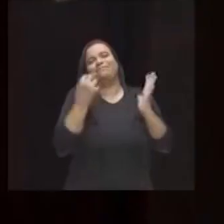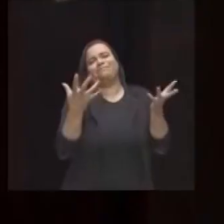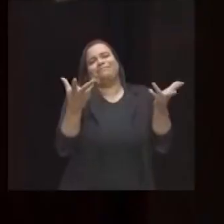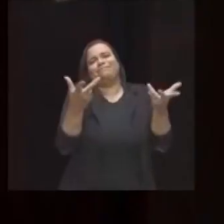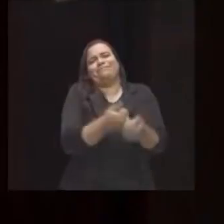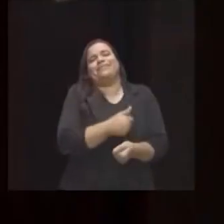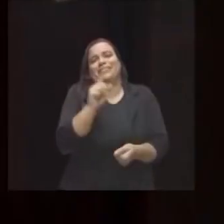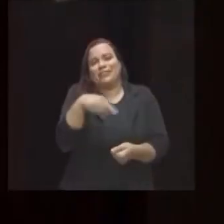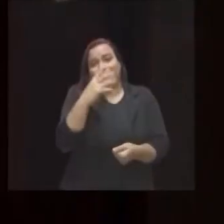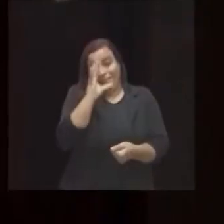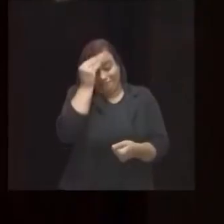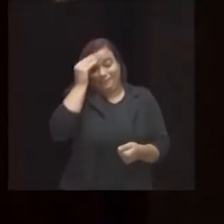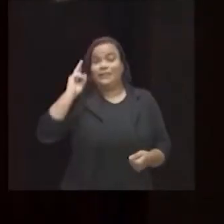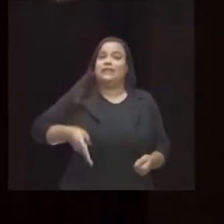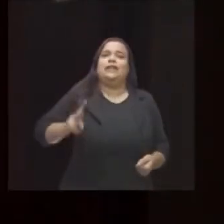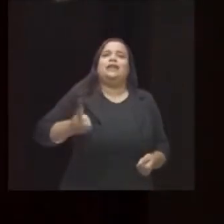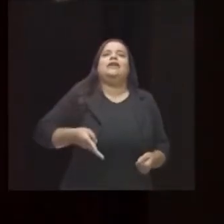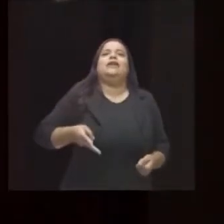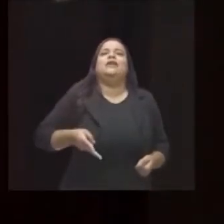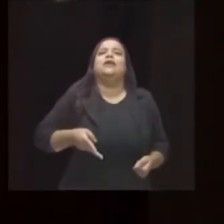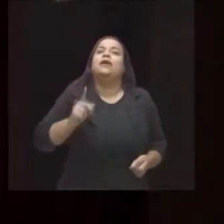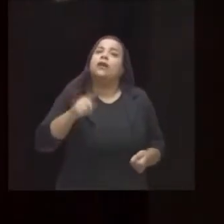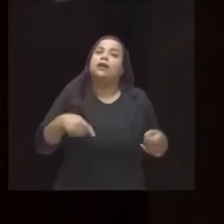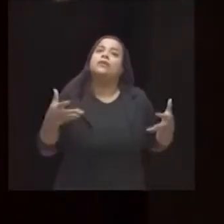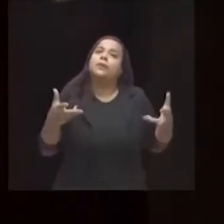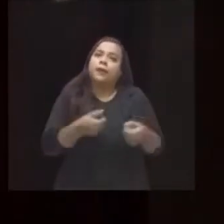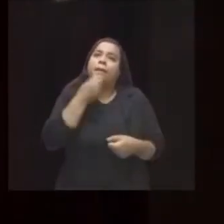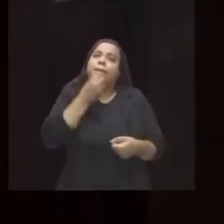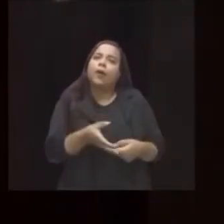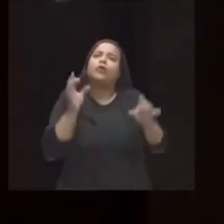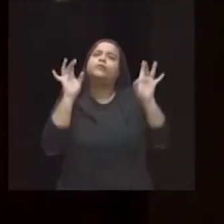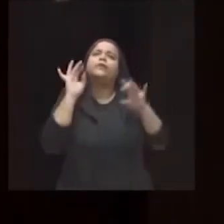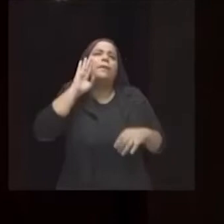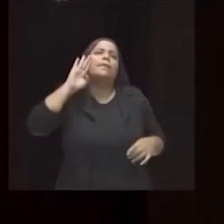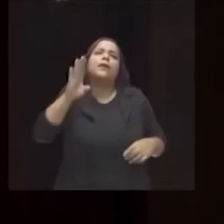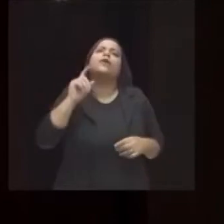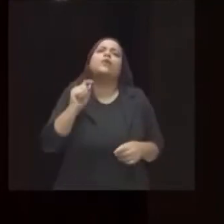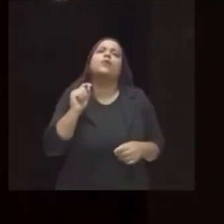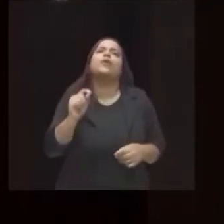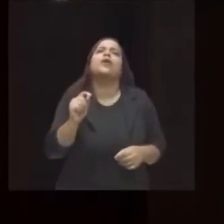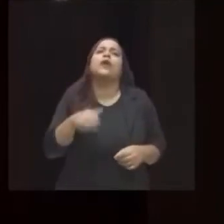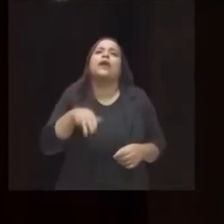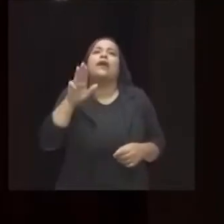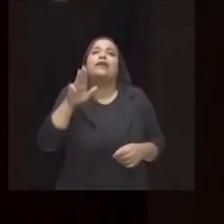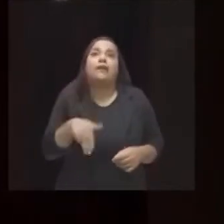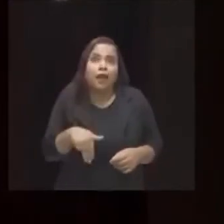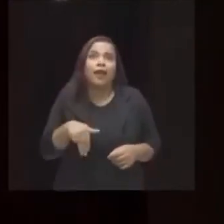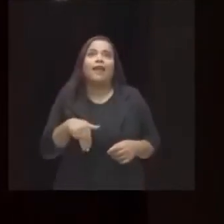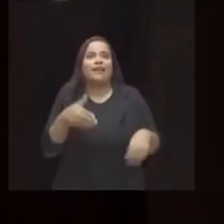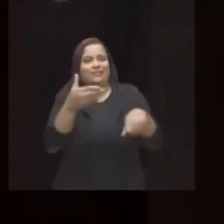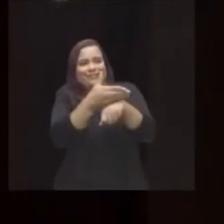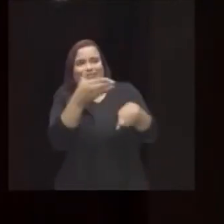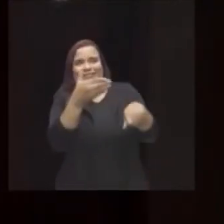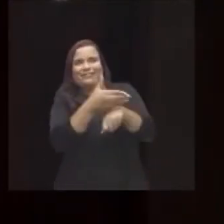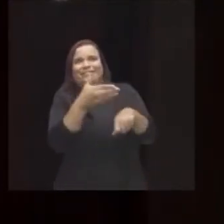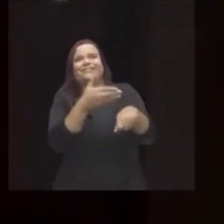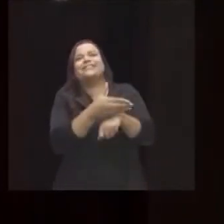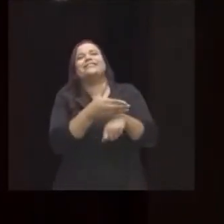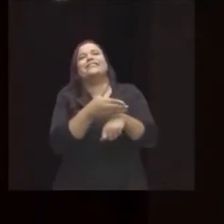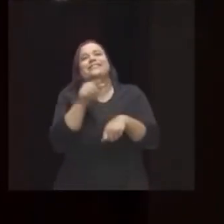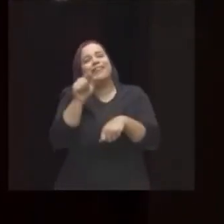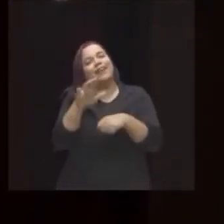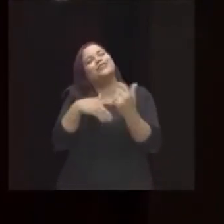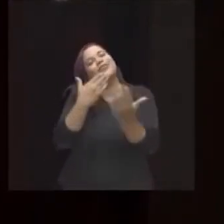Vintém. Vai ser muito bom, em especial para quem frequentar a creche ou a escola